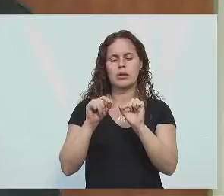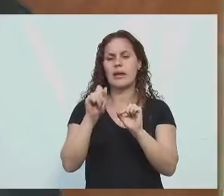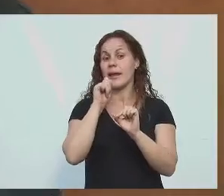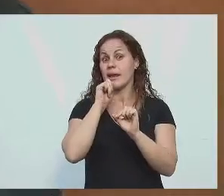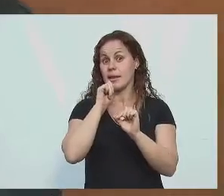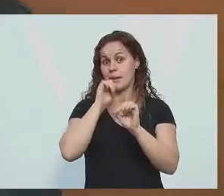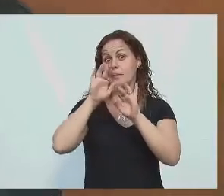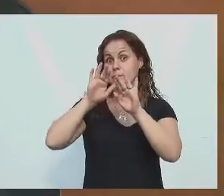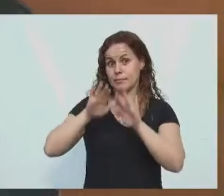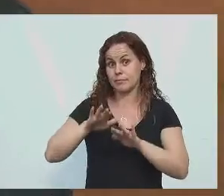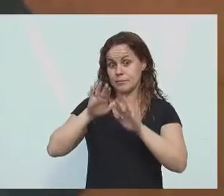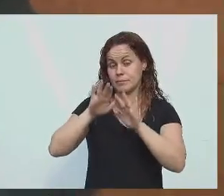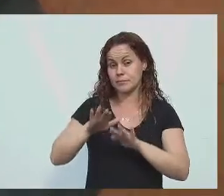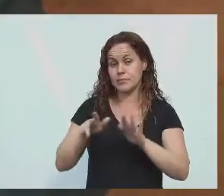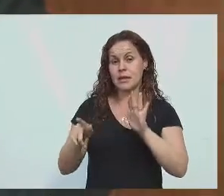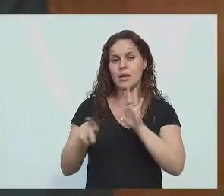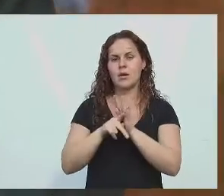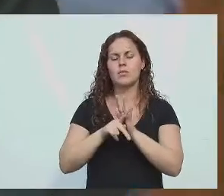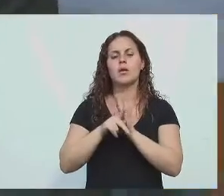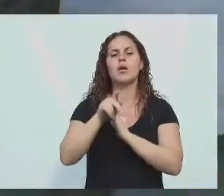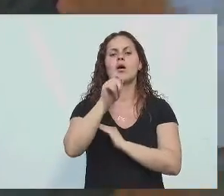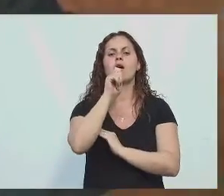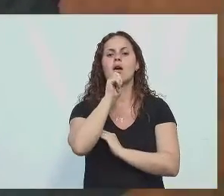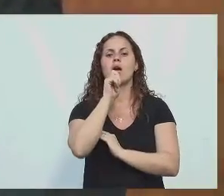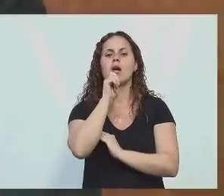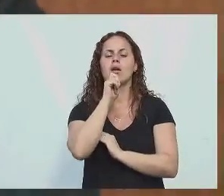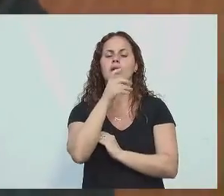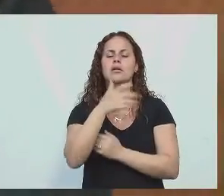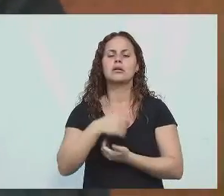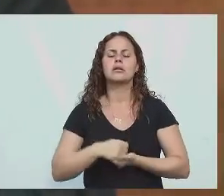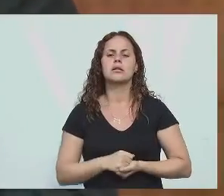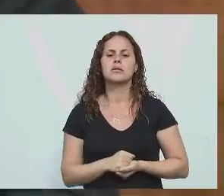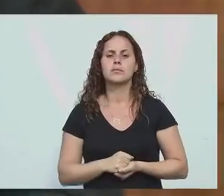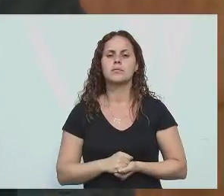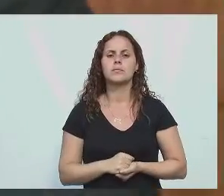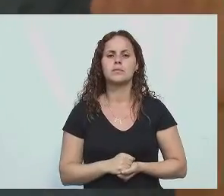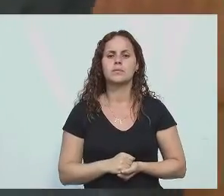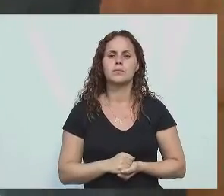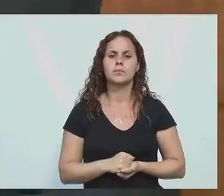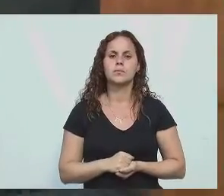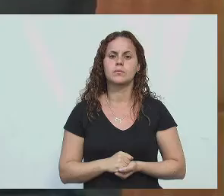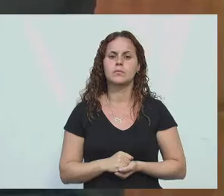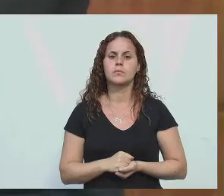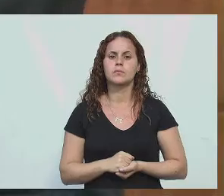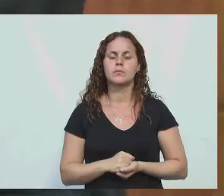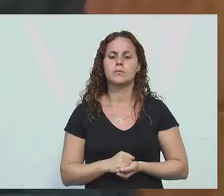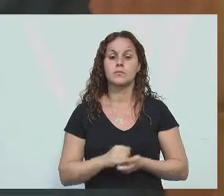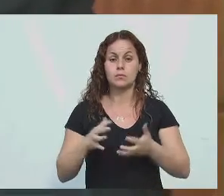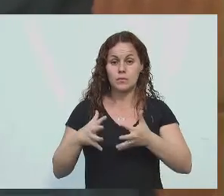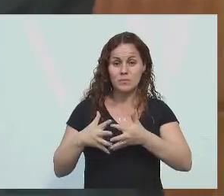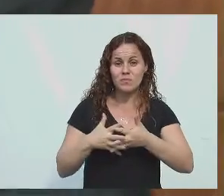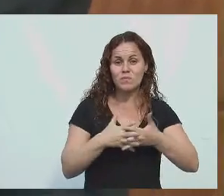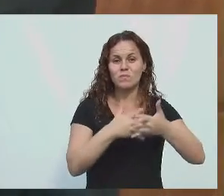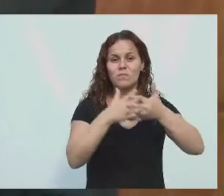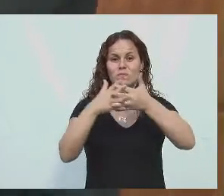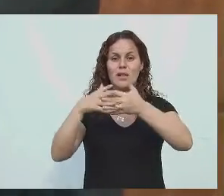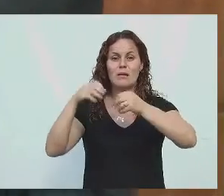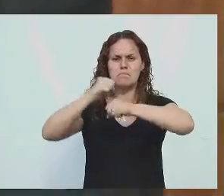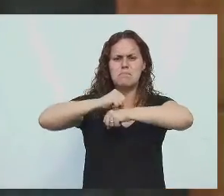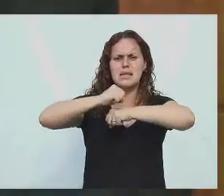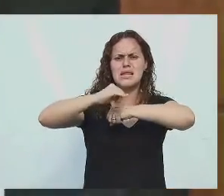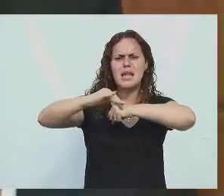que é em relação ainda à questão, o vereador Wallace, das carretas transportando minério,